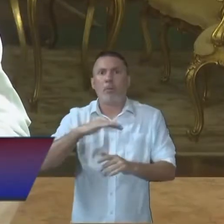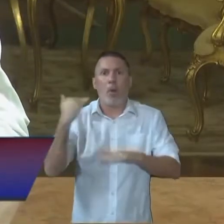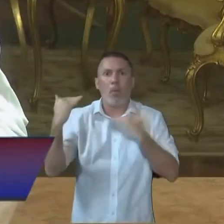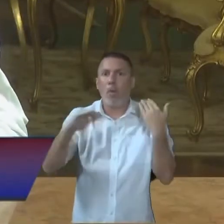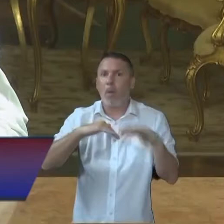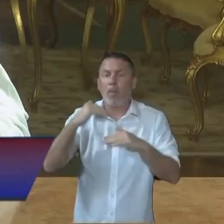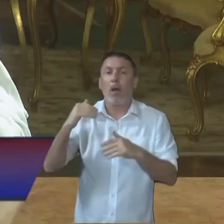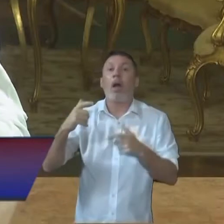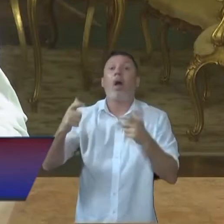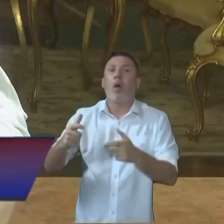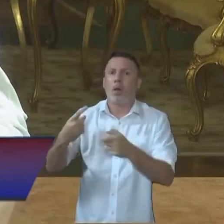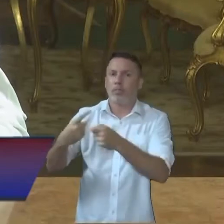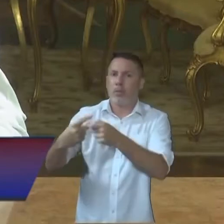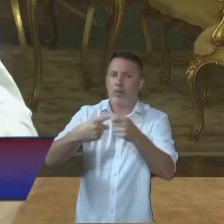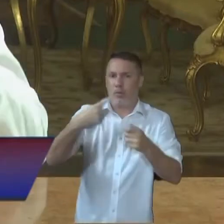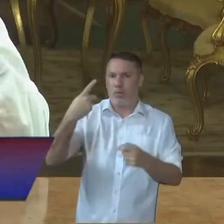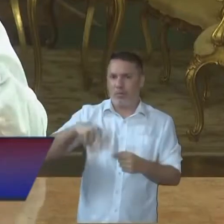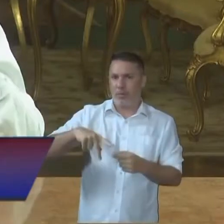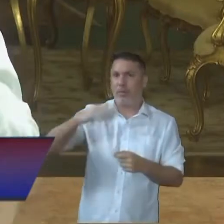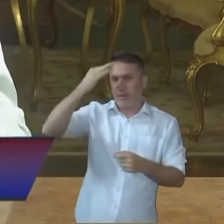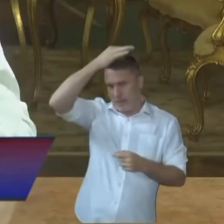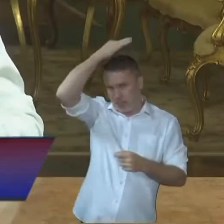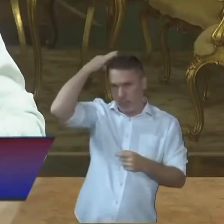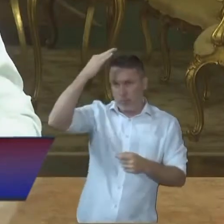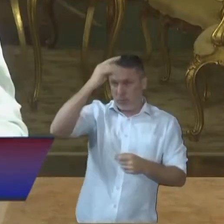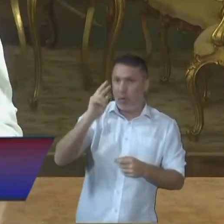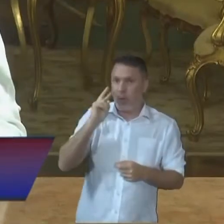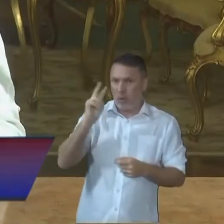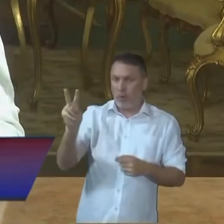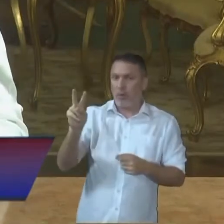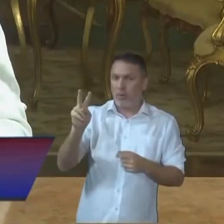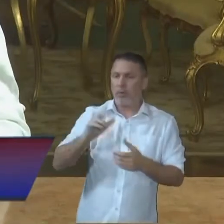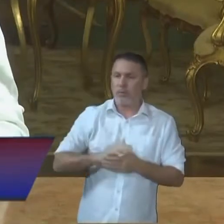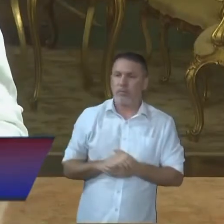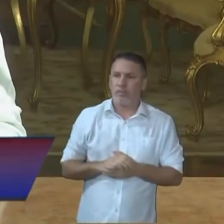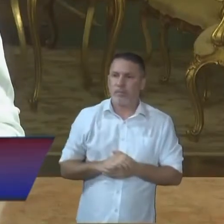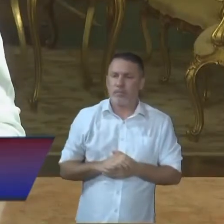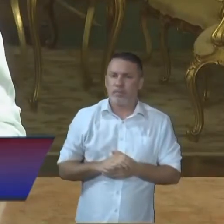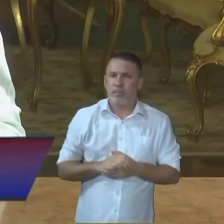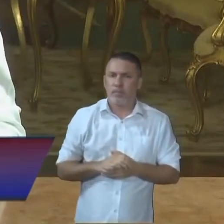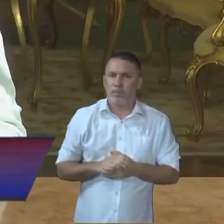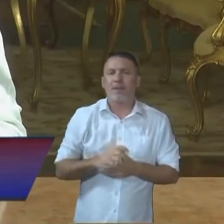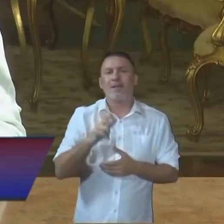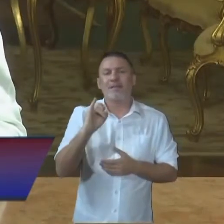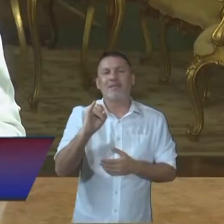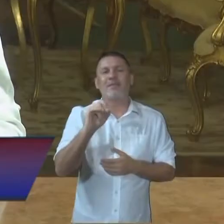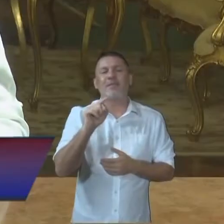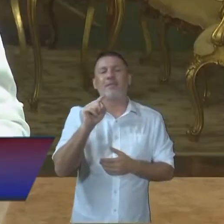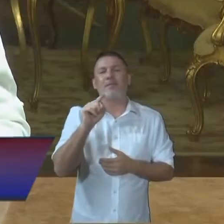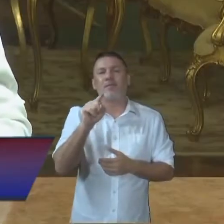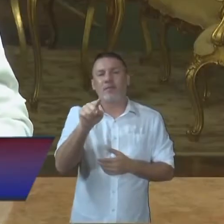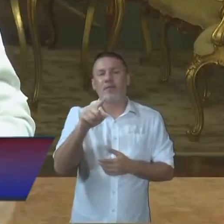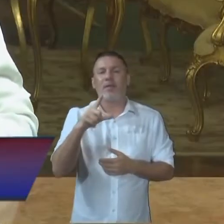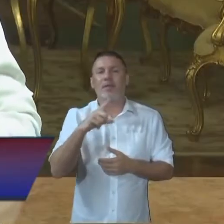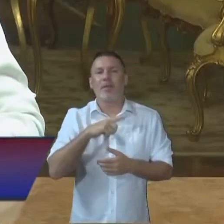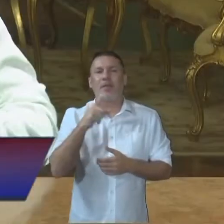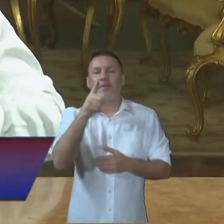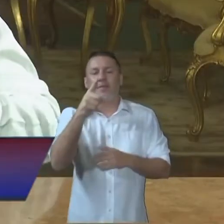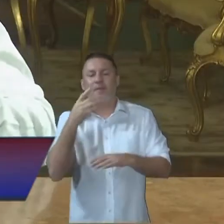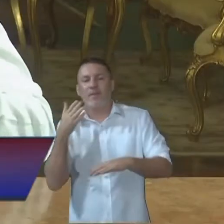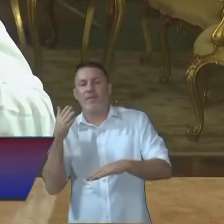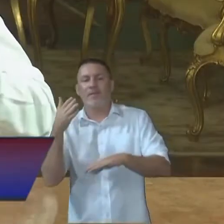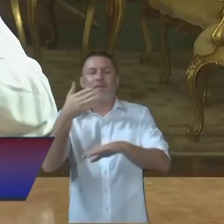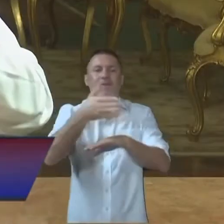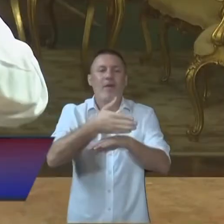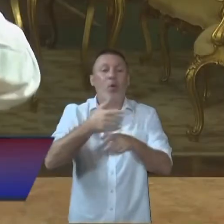no interior do estado. Então, assim, a hora que você caminha para o município em risco alto, né,